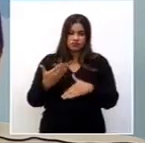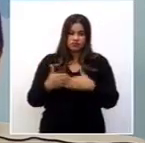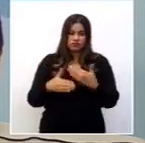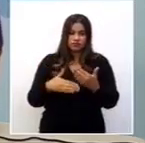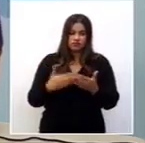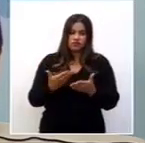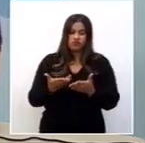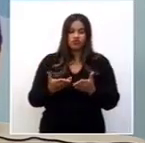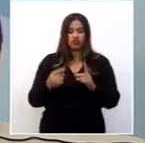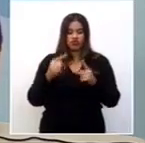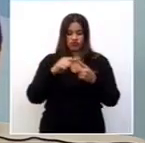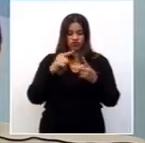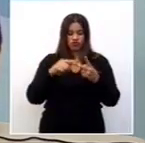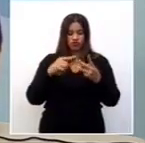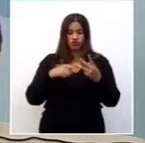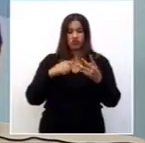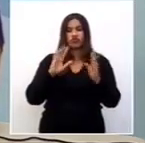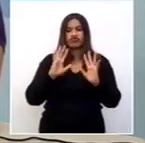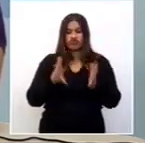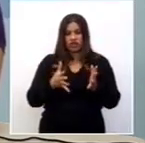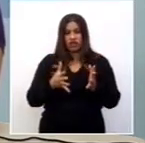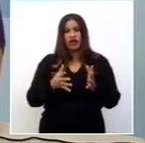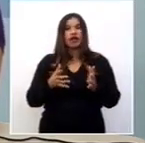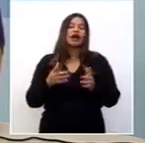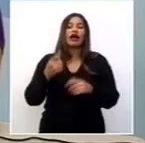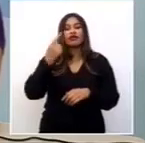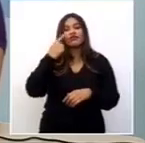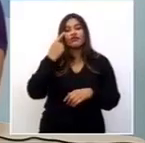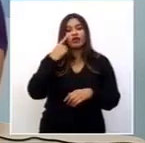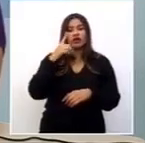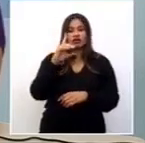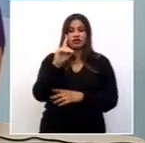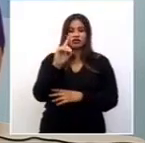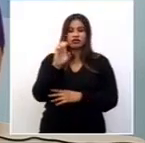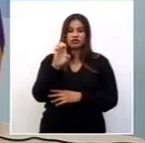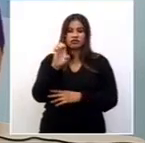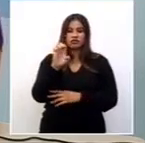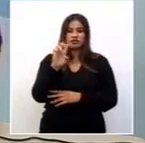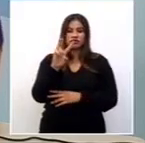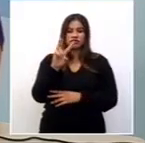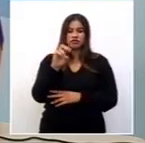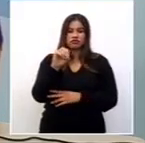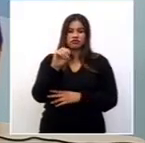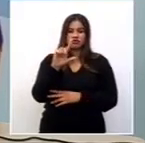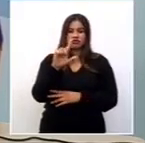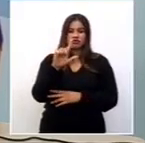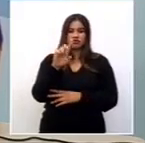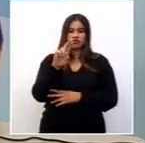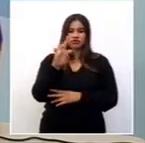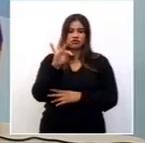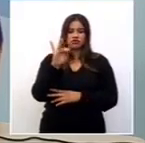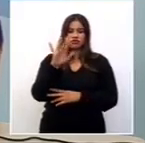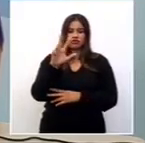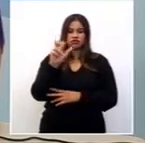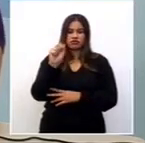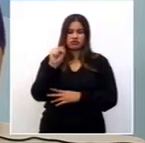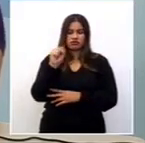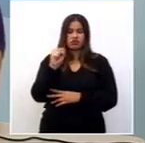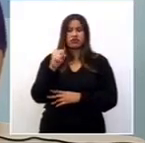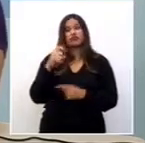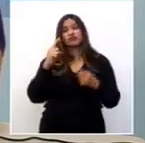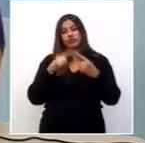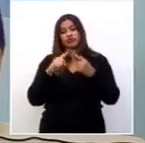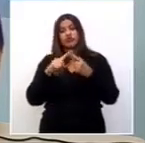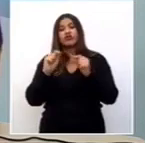os critérios, é preciso realizar as devolutivas para todos os interessados. Primeiramente os estudantes e depois,